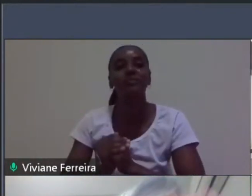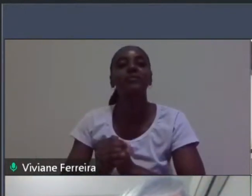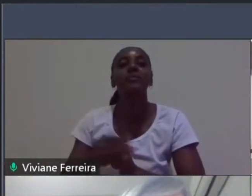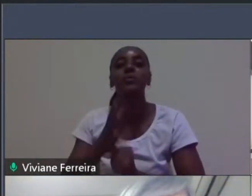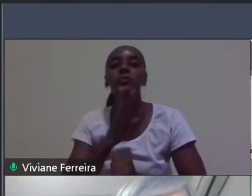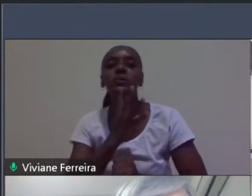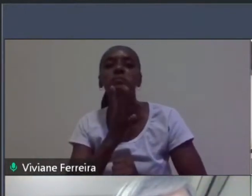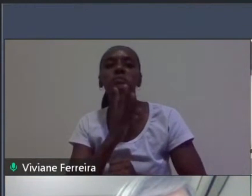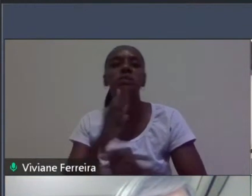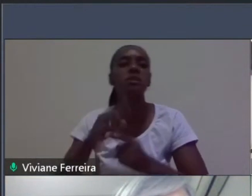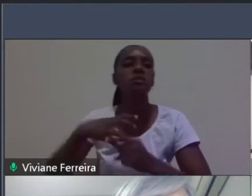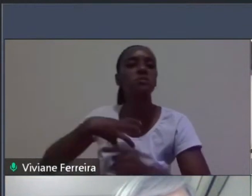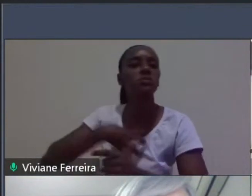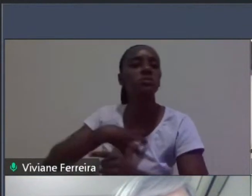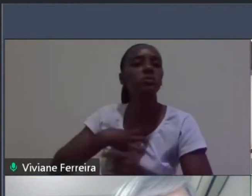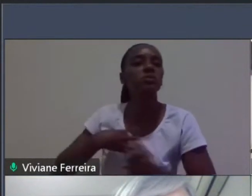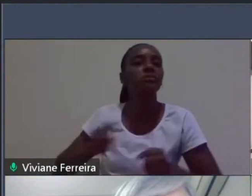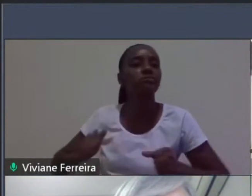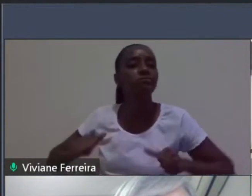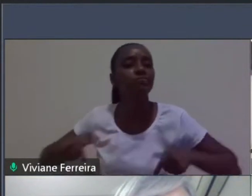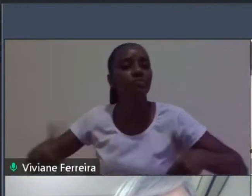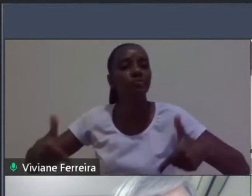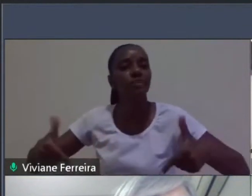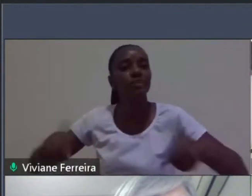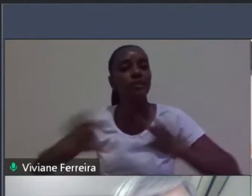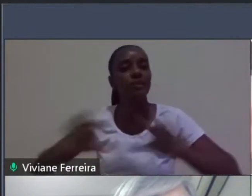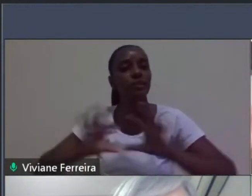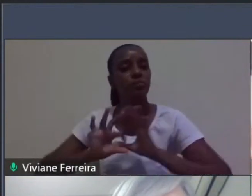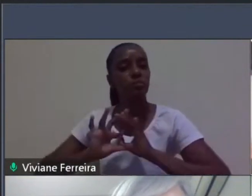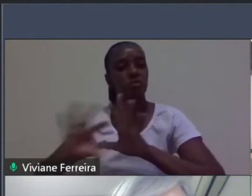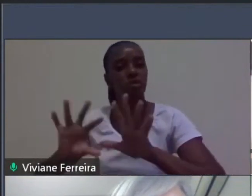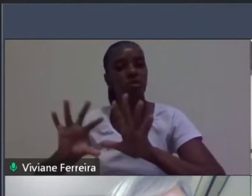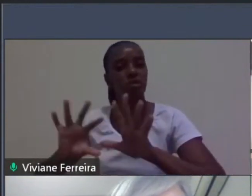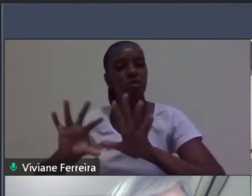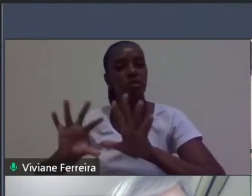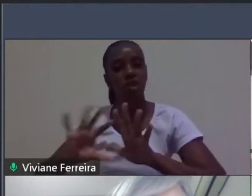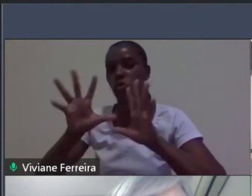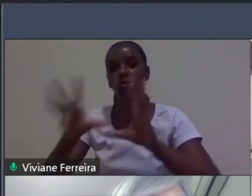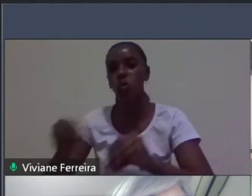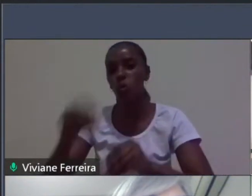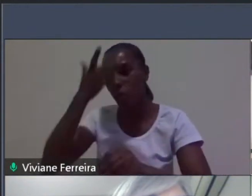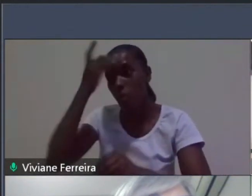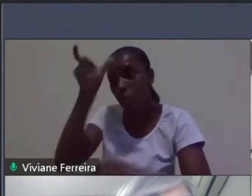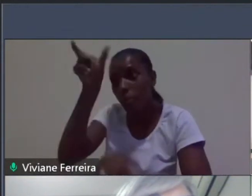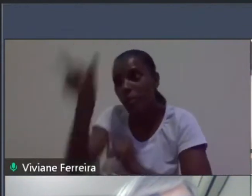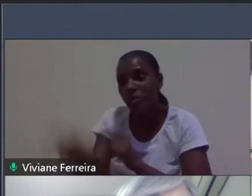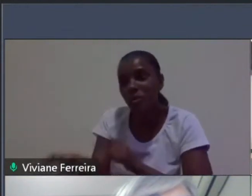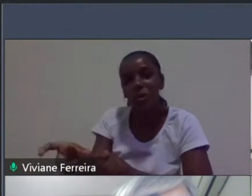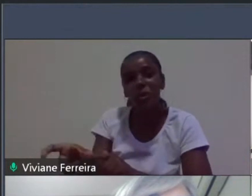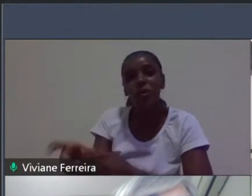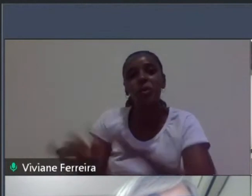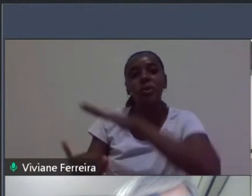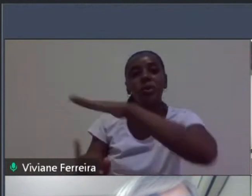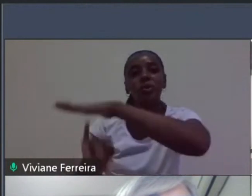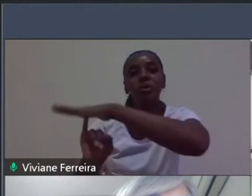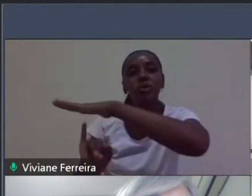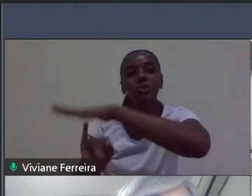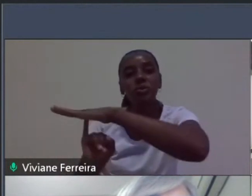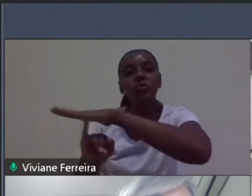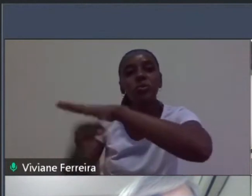tua disponibilidade, pela tua pessoa, enfim, por tudo. E o Instituto, eu tenho certeza que não